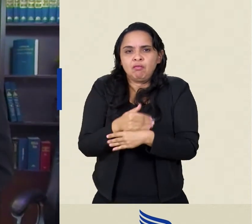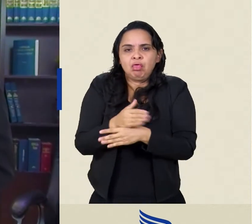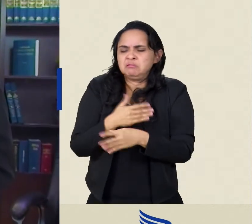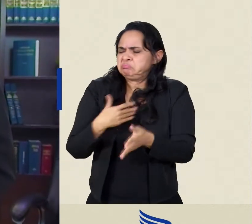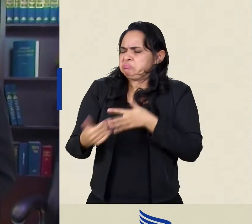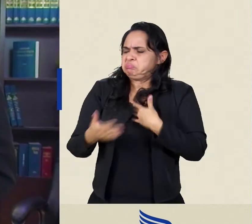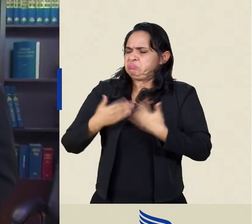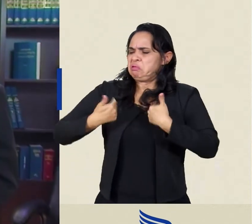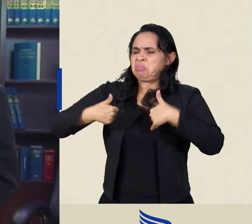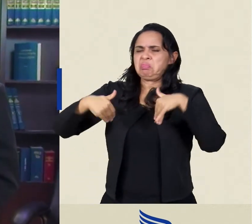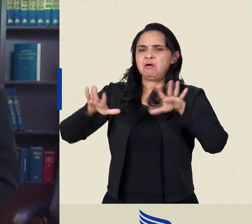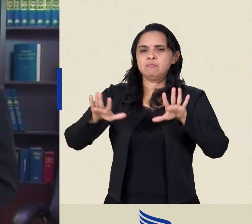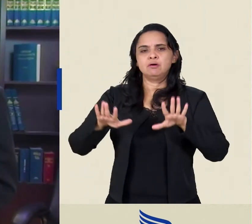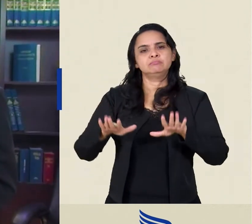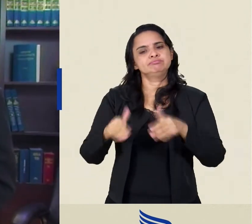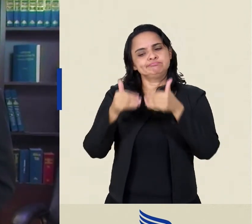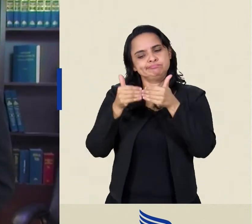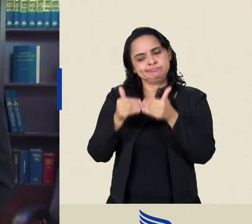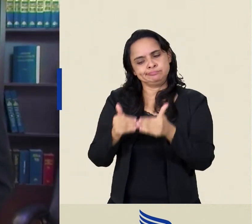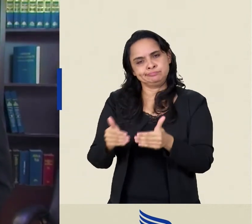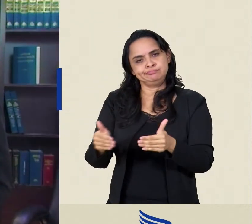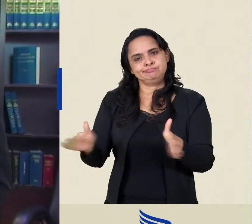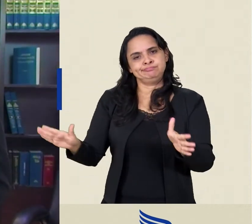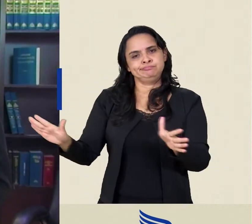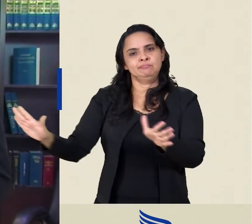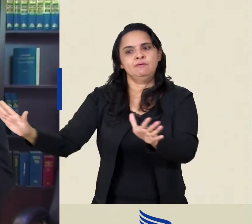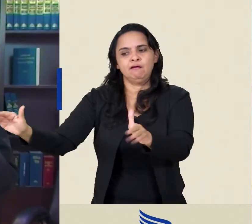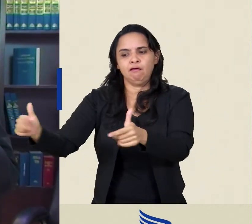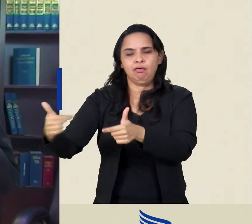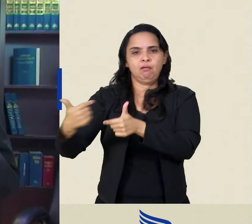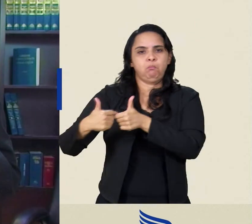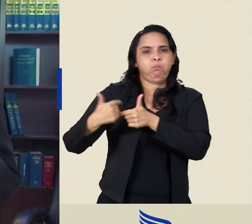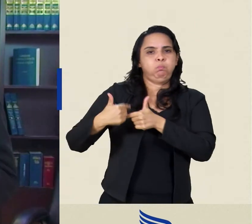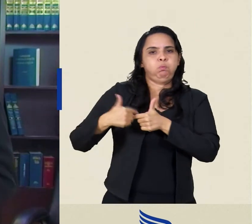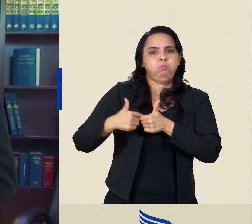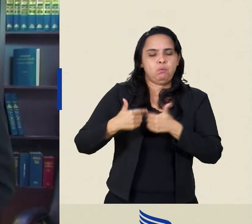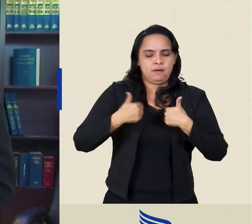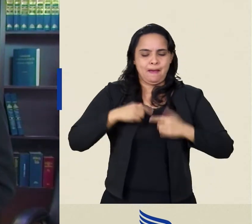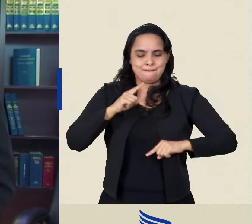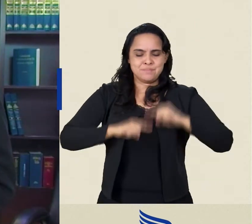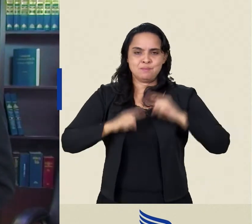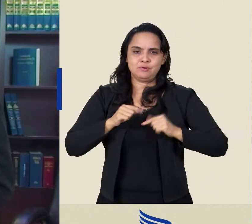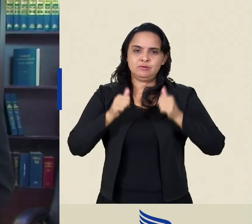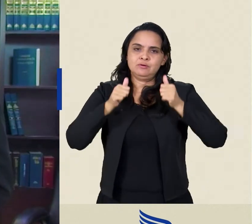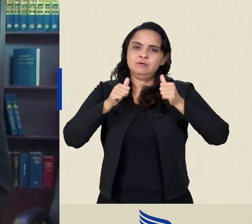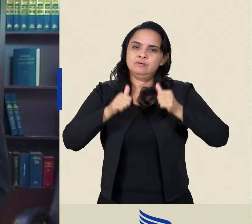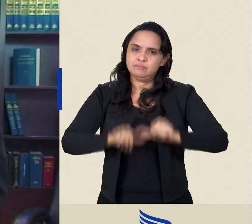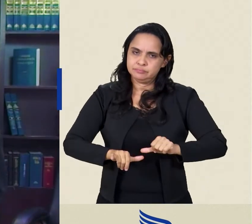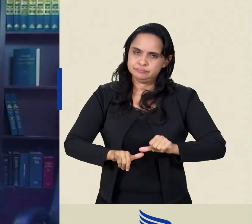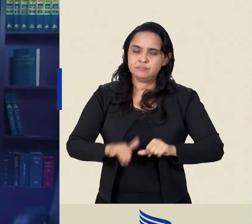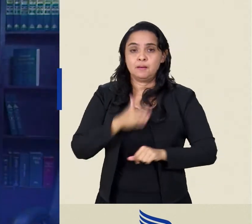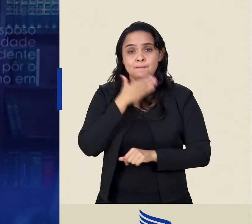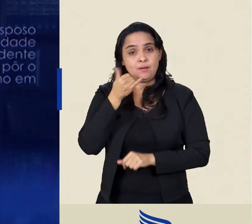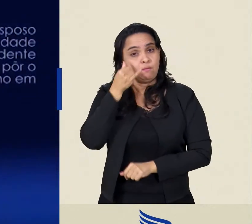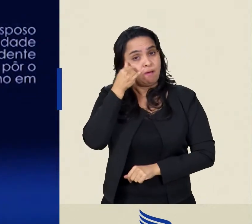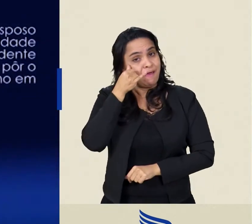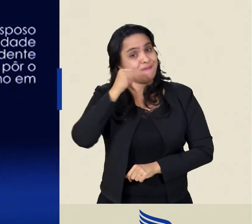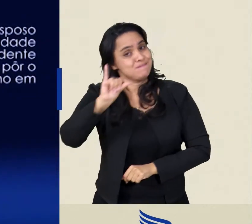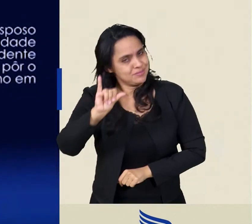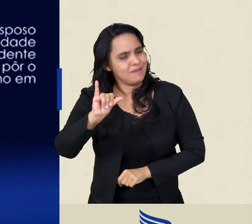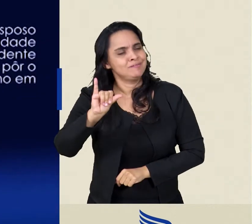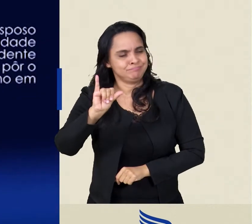para a tentação e manchar a reputação. É melhor prevenir do que remediar.